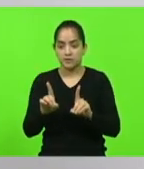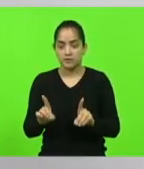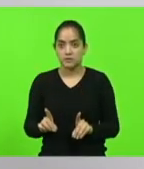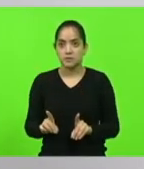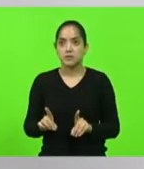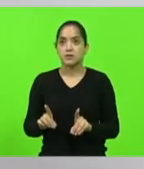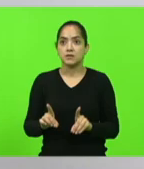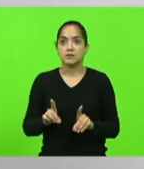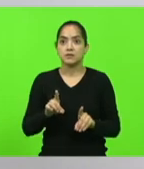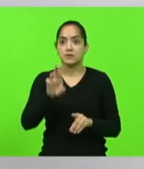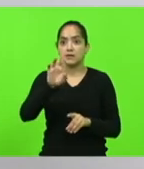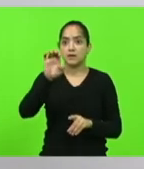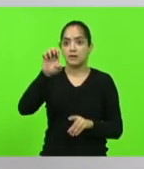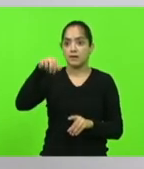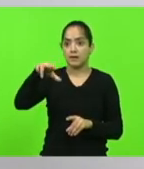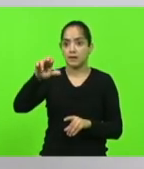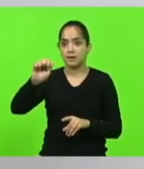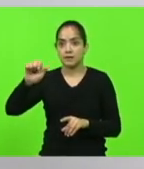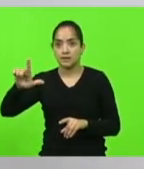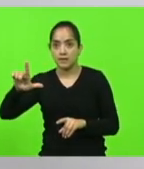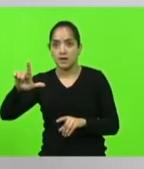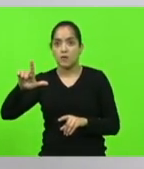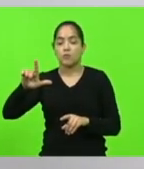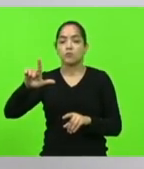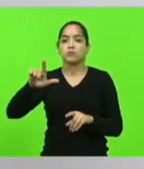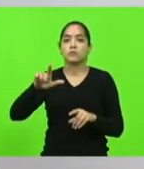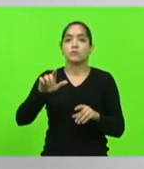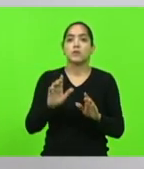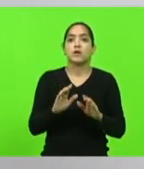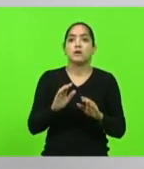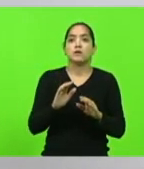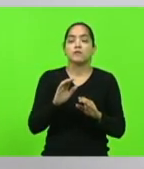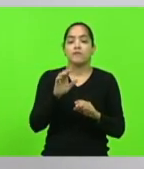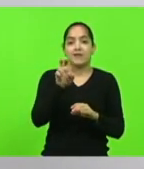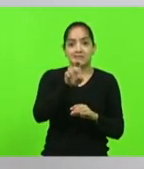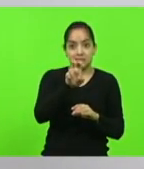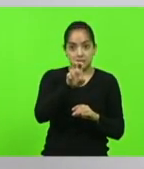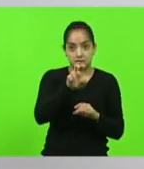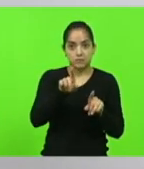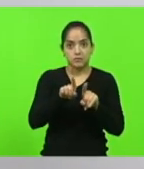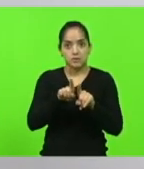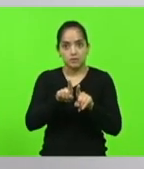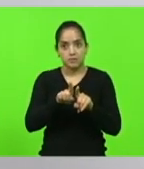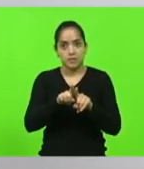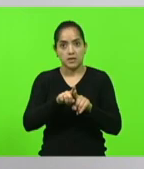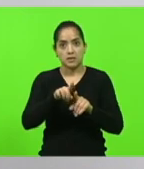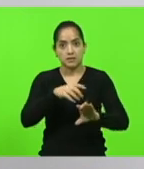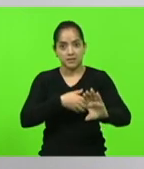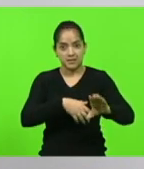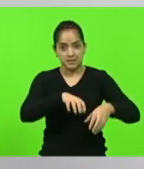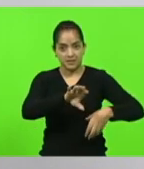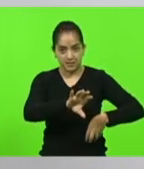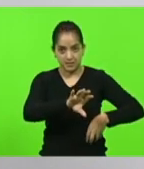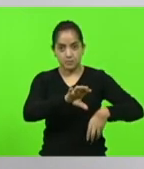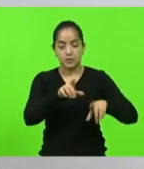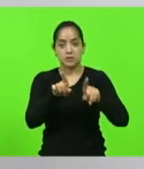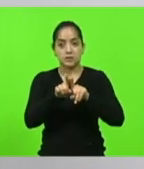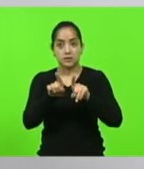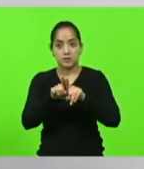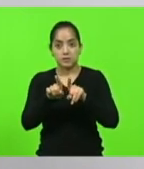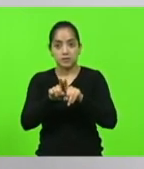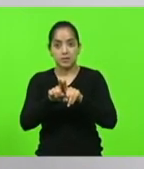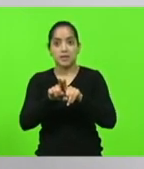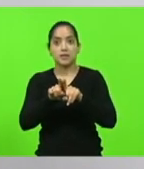renal crônica estádio 5 pessoas com transplante renal pessoas com insuficiência